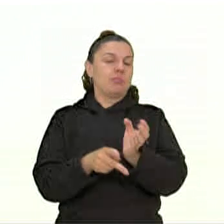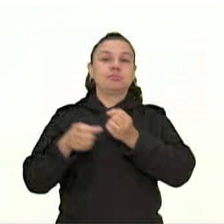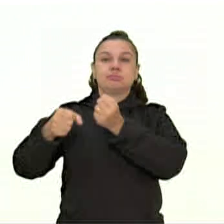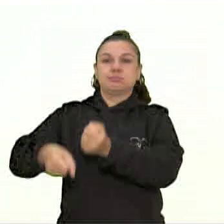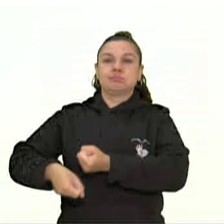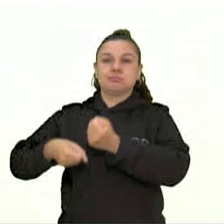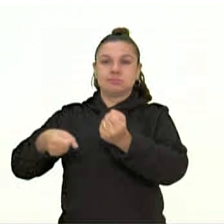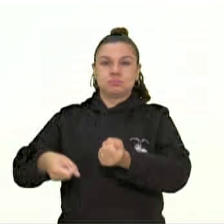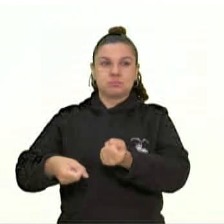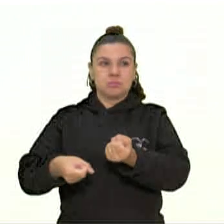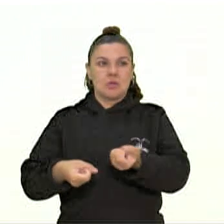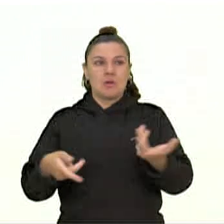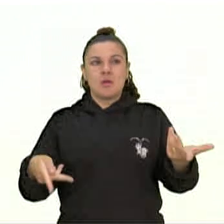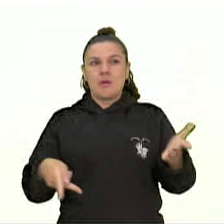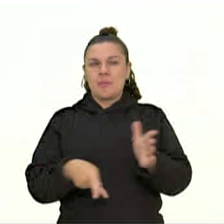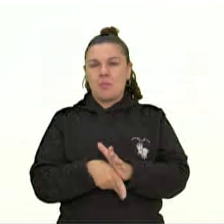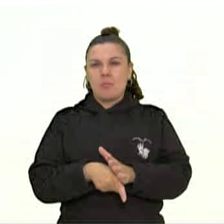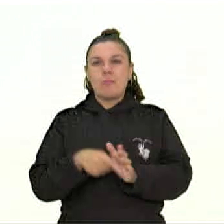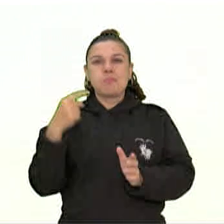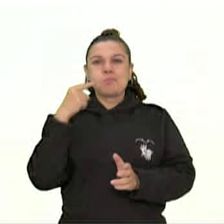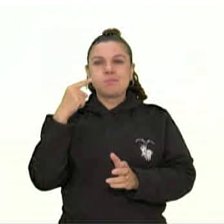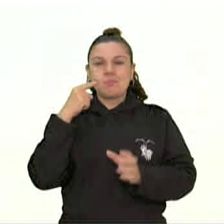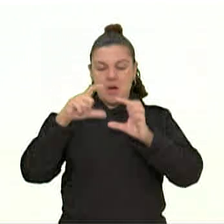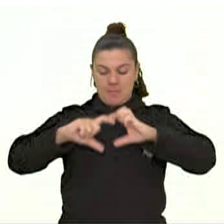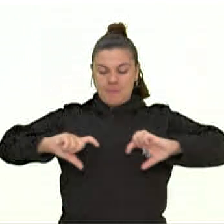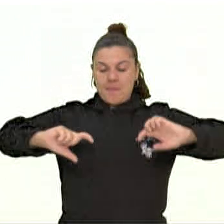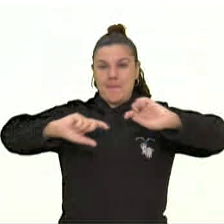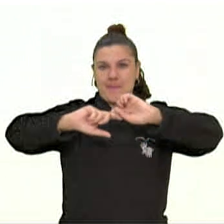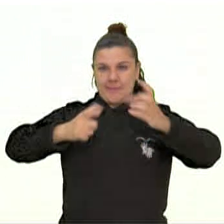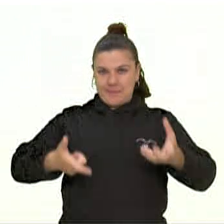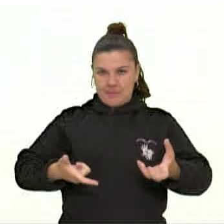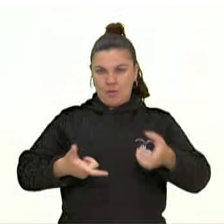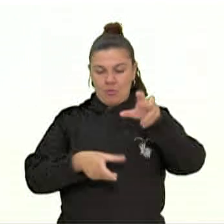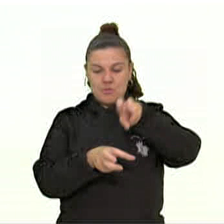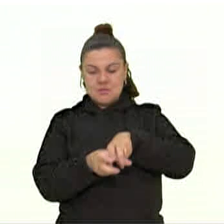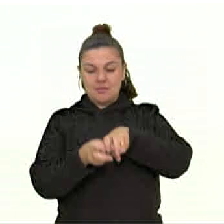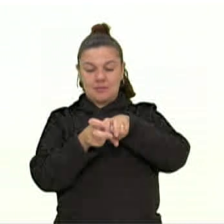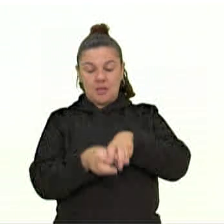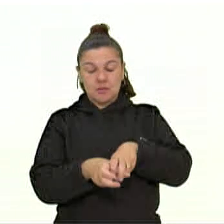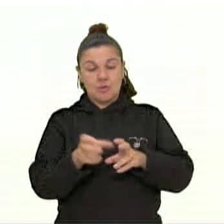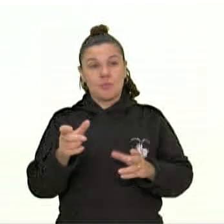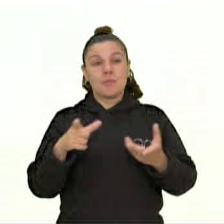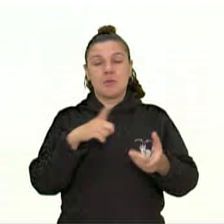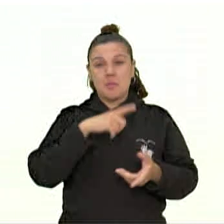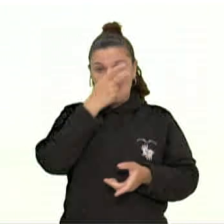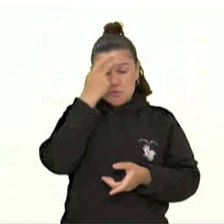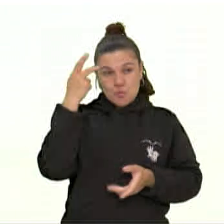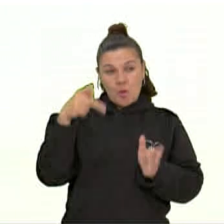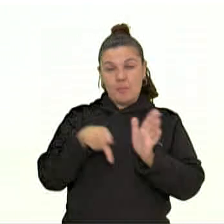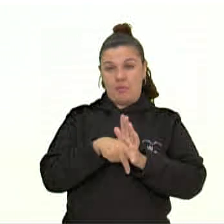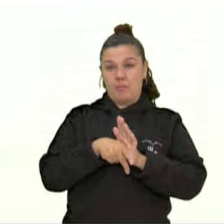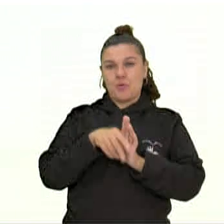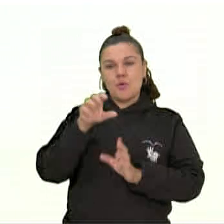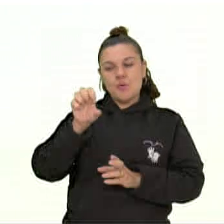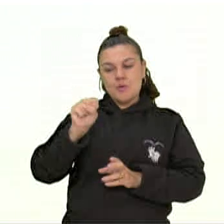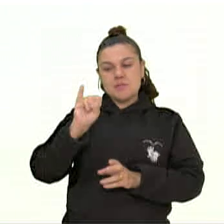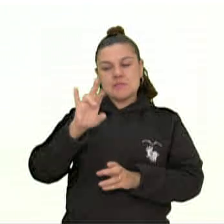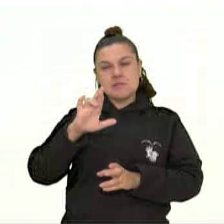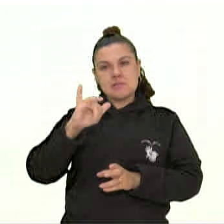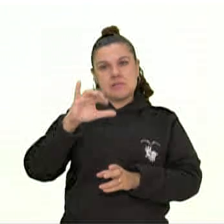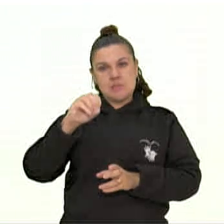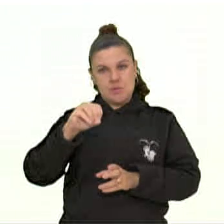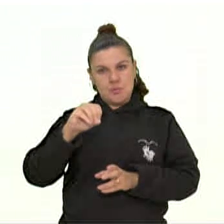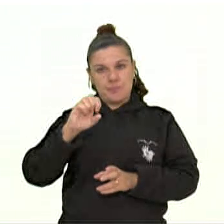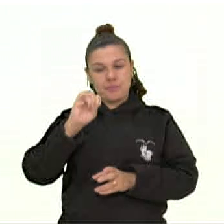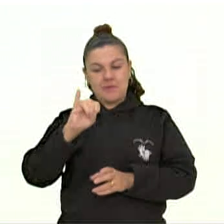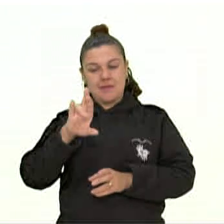até câmera, né? de pneu, é complicado. Entre as vítimas estão sírios e iraquianos, tá? Esse já vem da